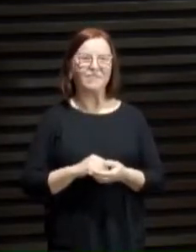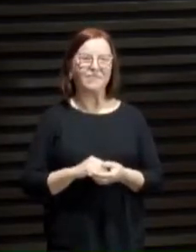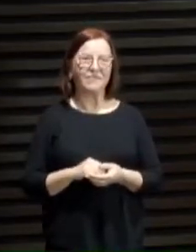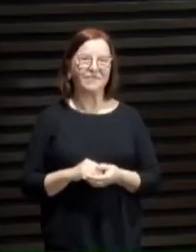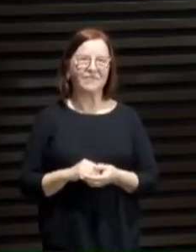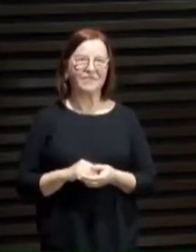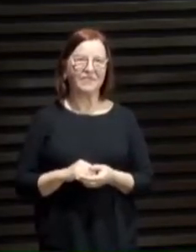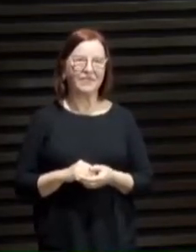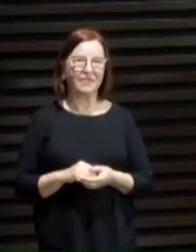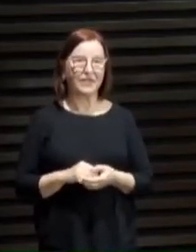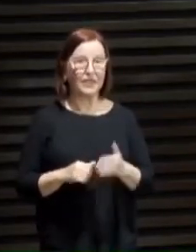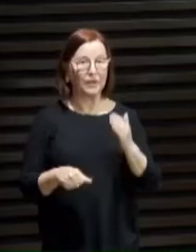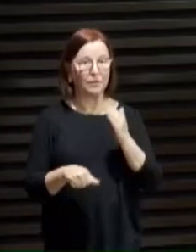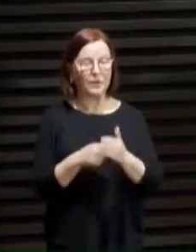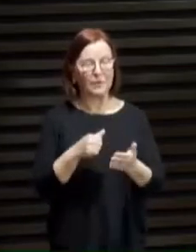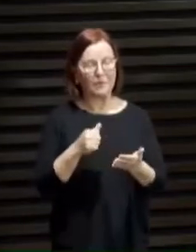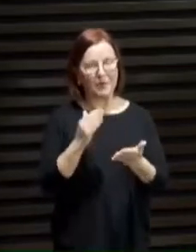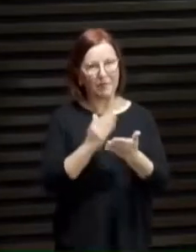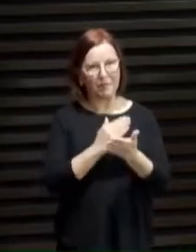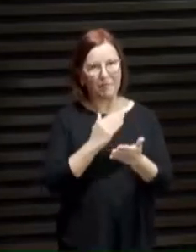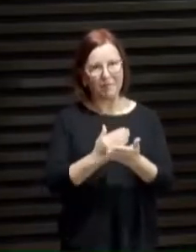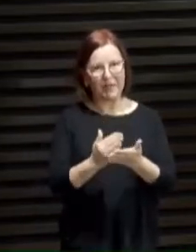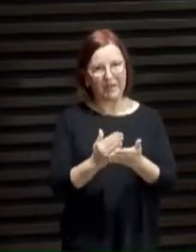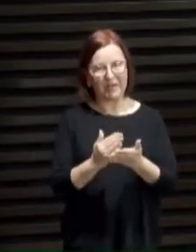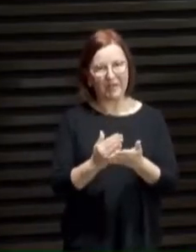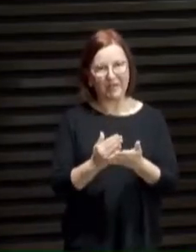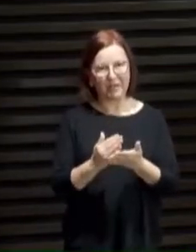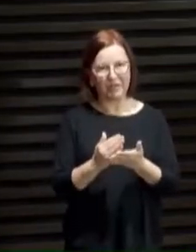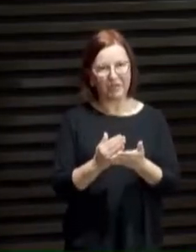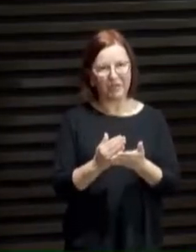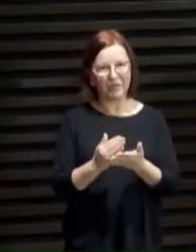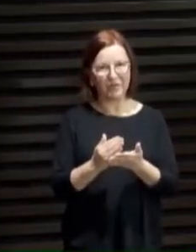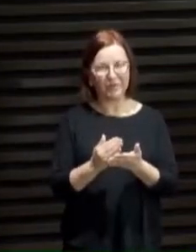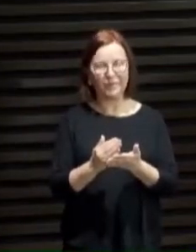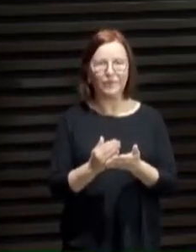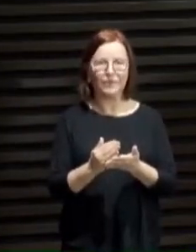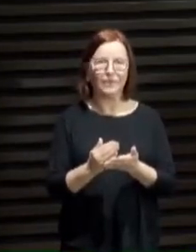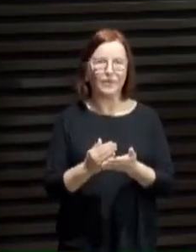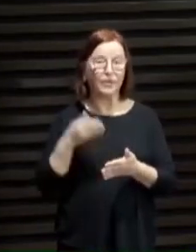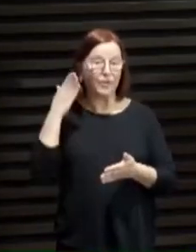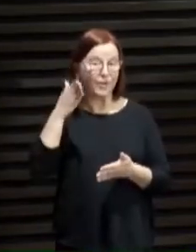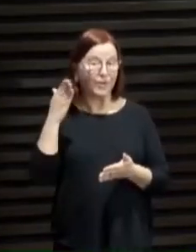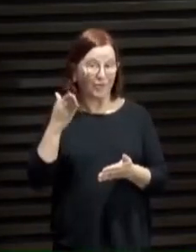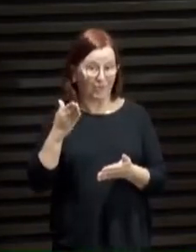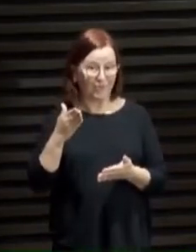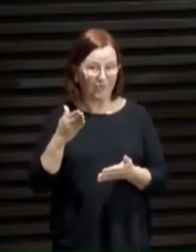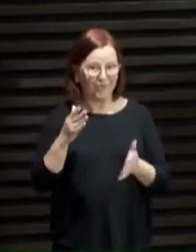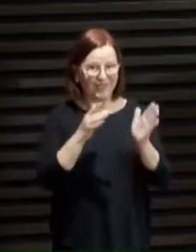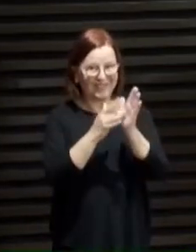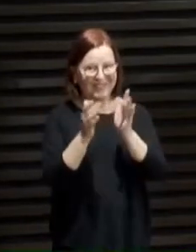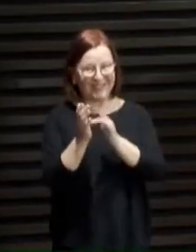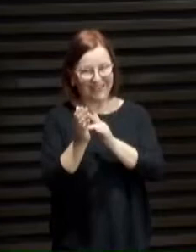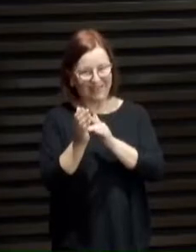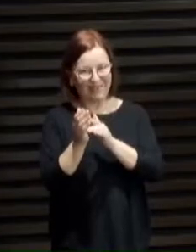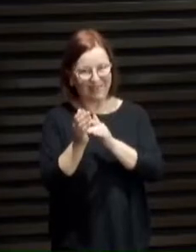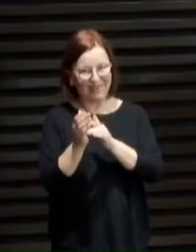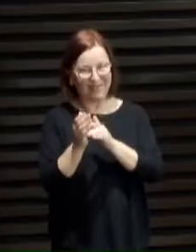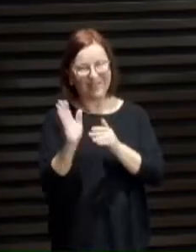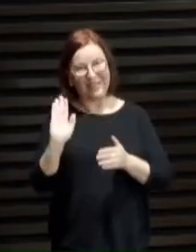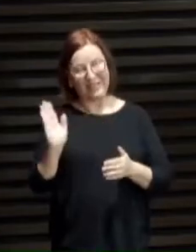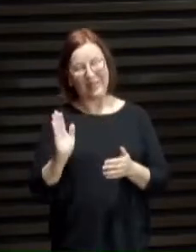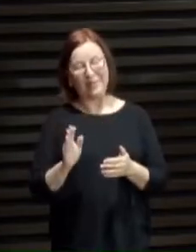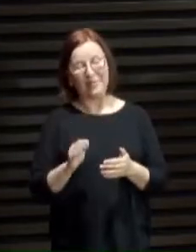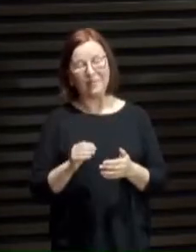na primeira parte do discurso de despedida de Jesus, começando no capítulo 14, se assim